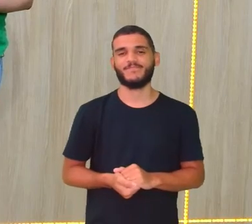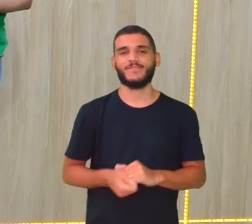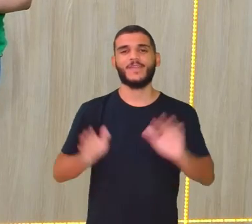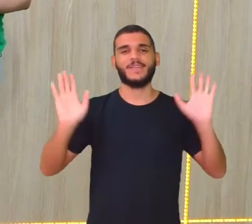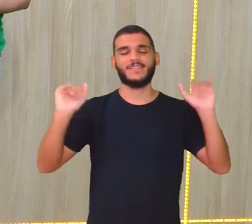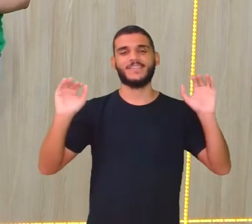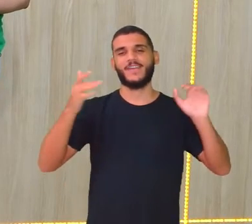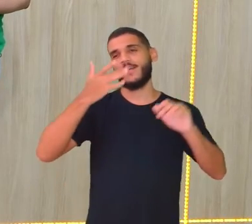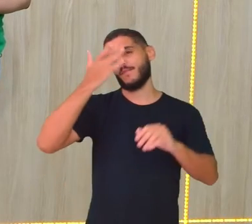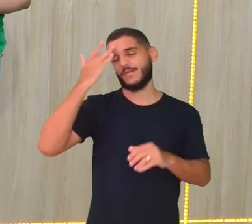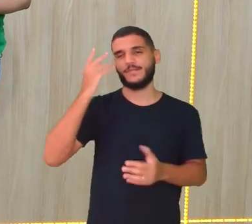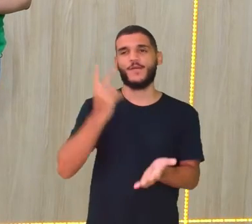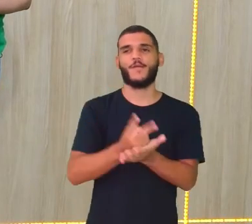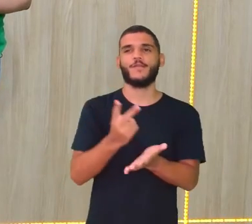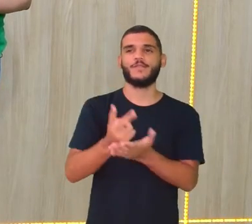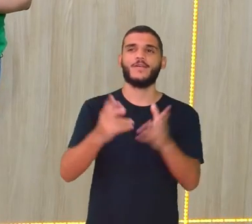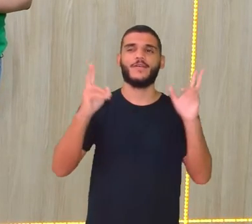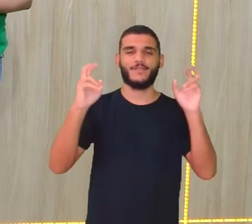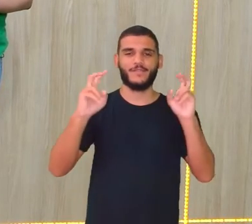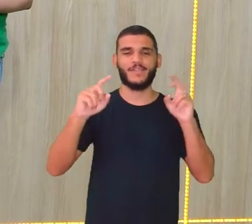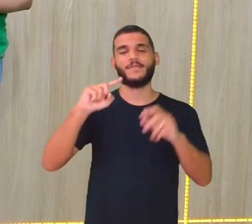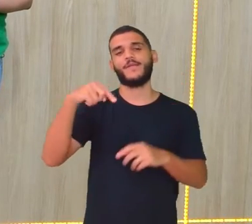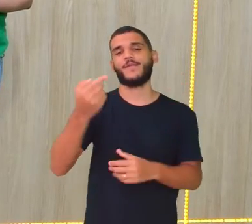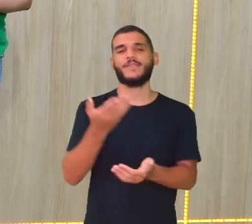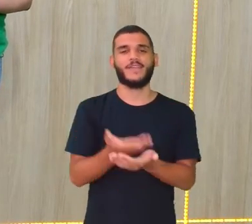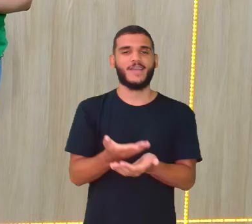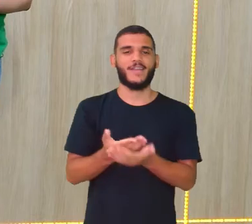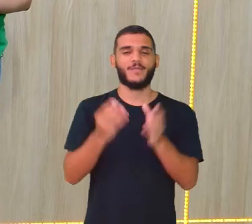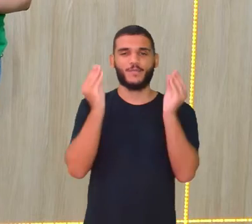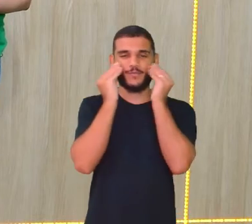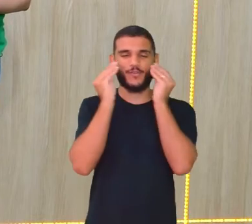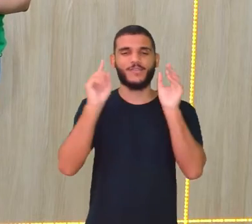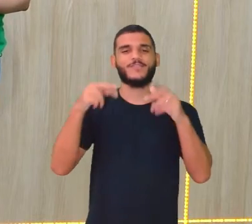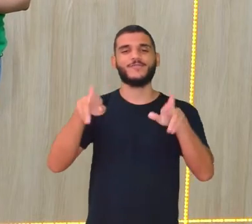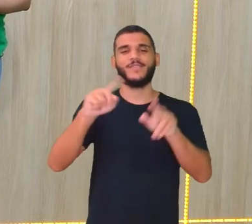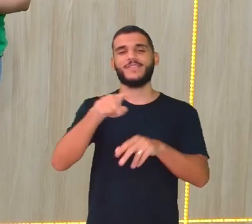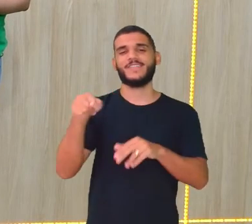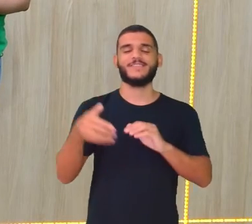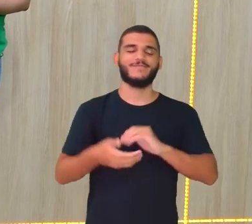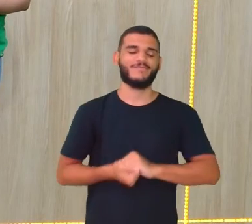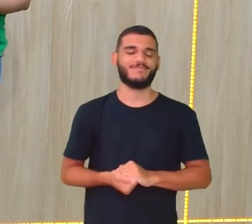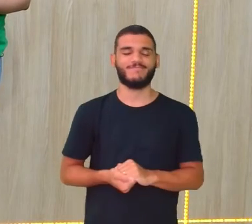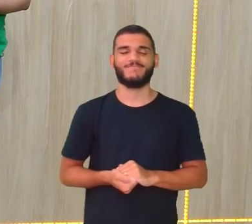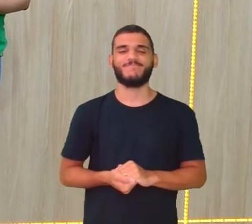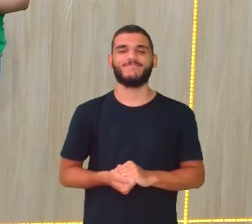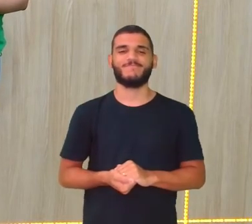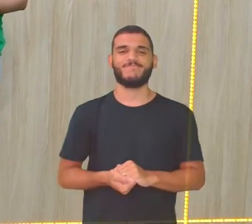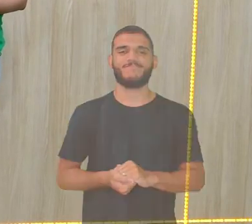Tchau, gente. A gente continua esse tema na próxima aula, tá? Beijo, espero vocês por aqui. Tchau, tchau.